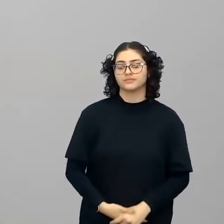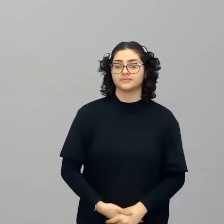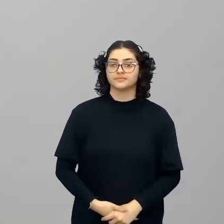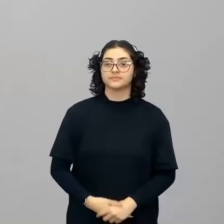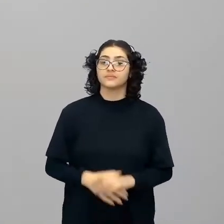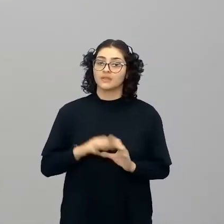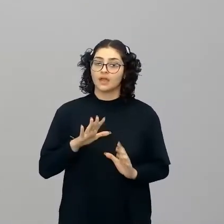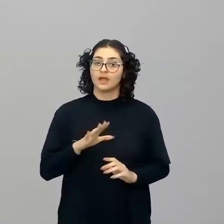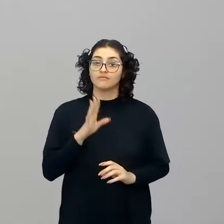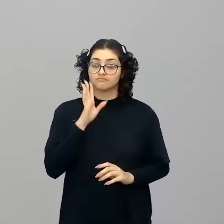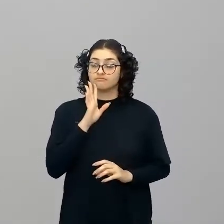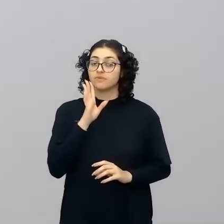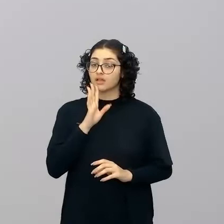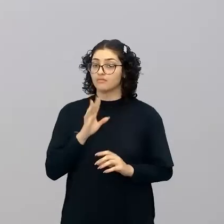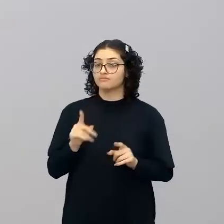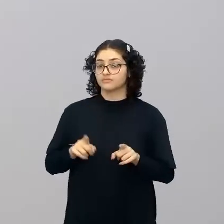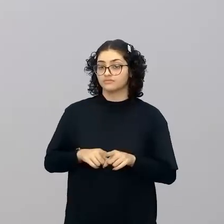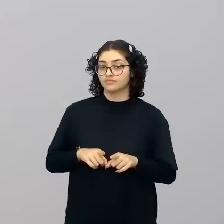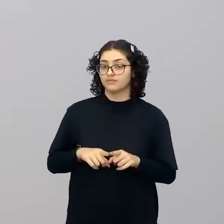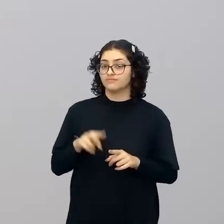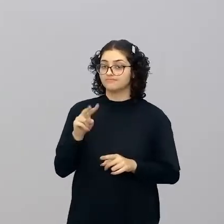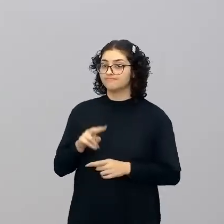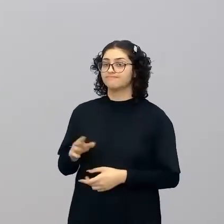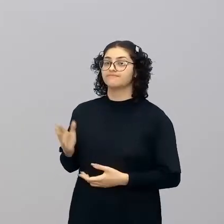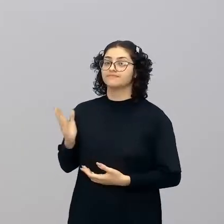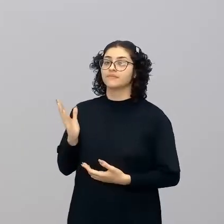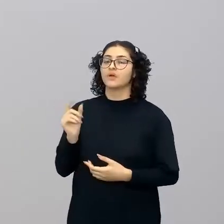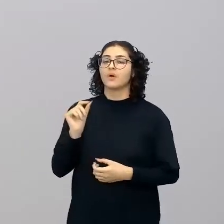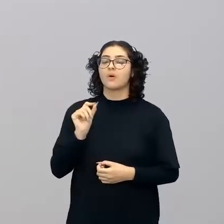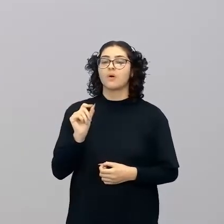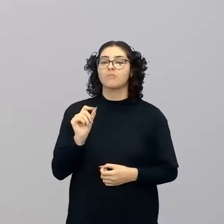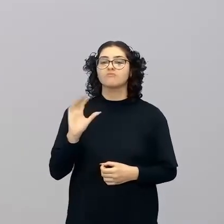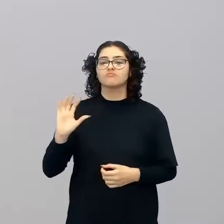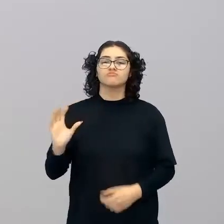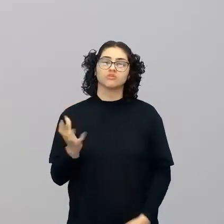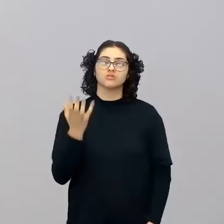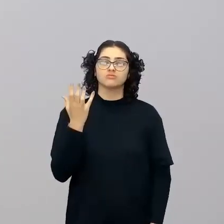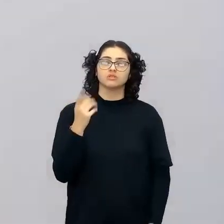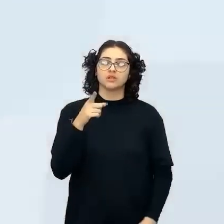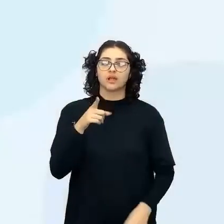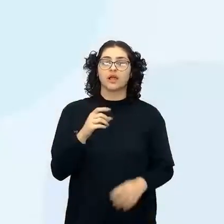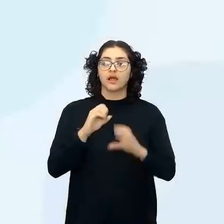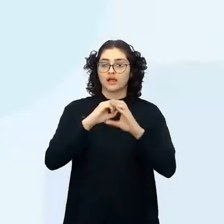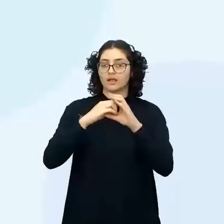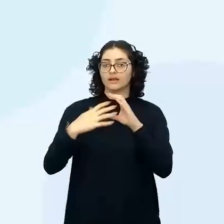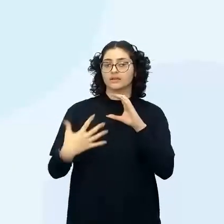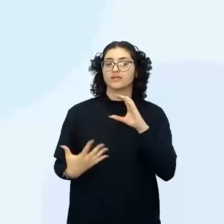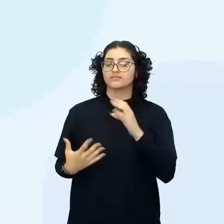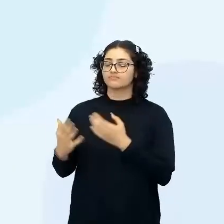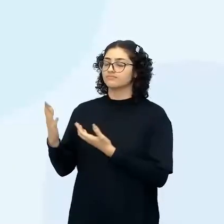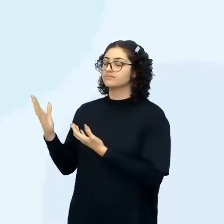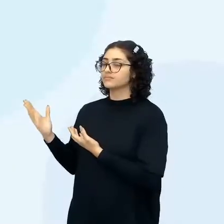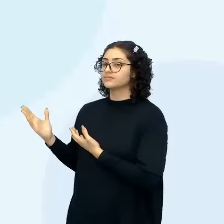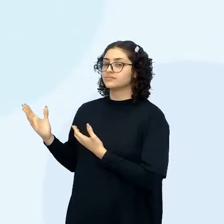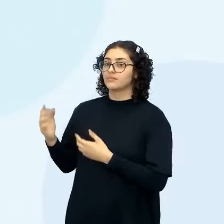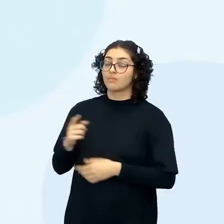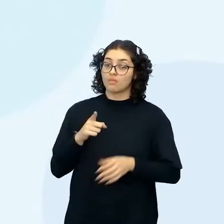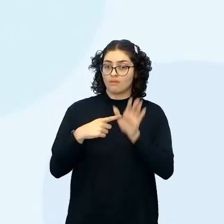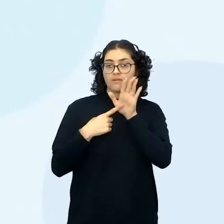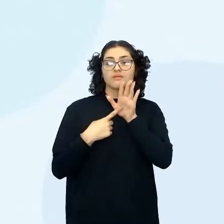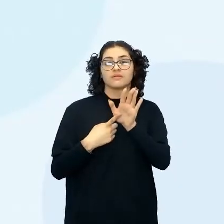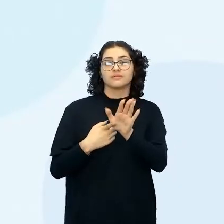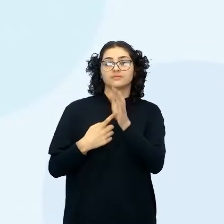coisa interessante, olha só, como que acontece, então, essas características, né? Então, aí, olha, vamos ressaltar